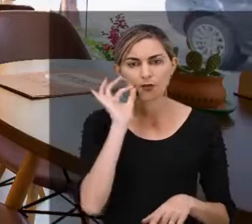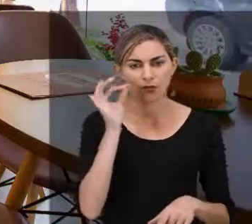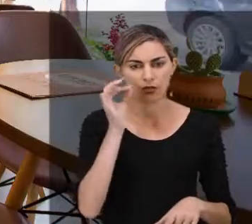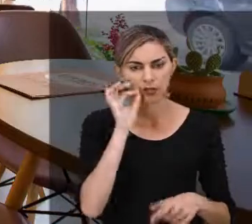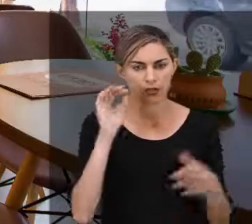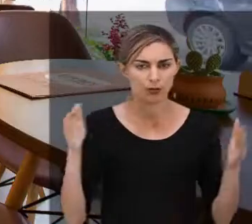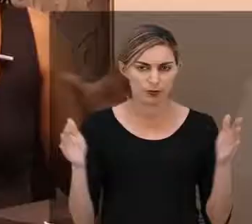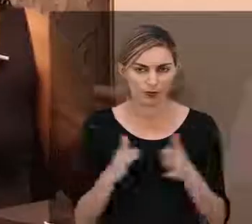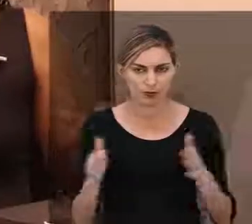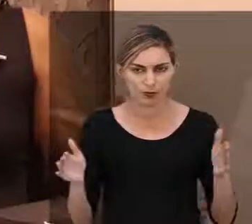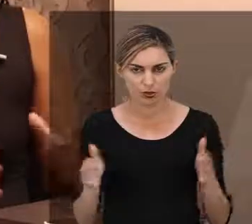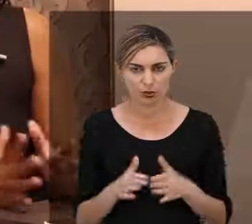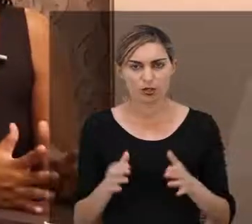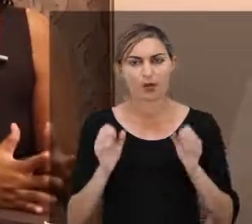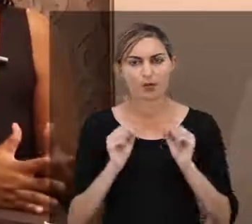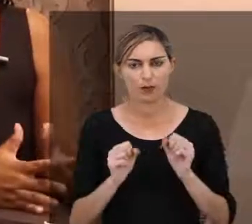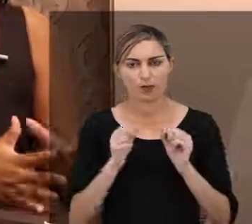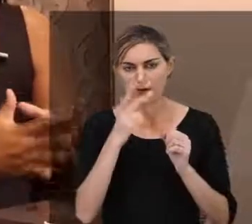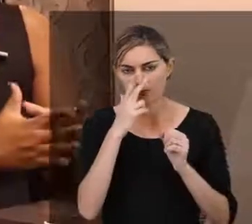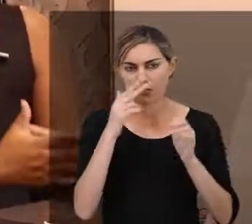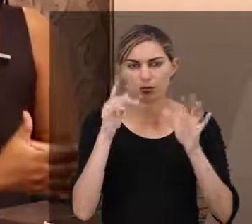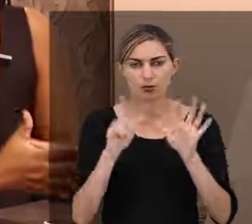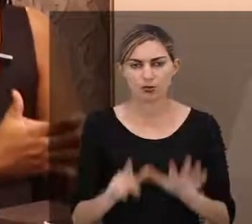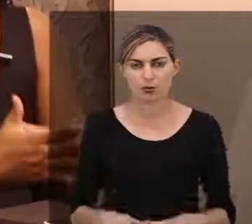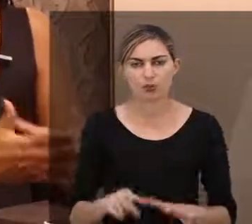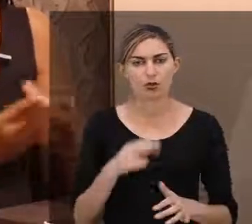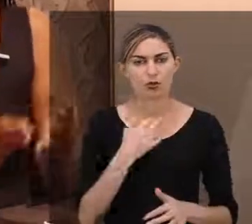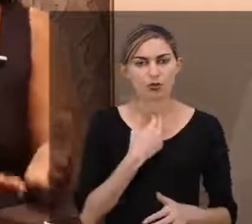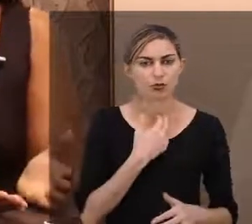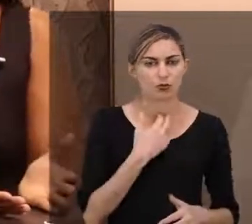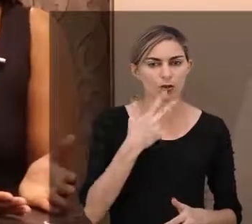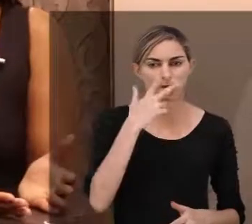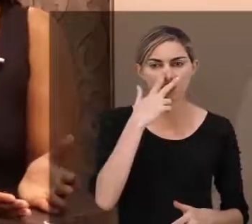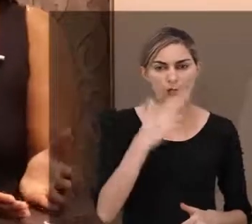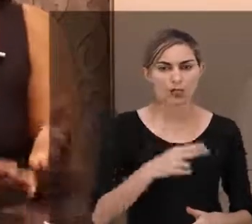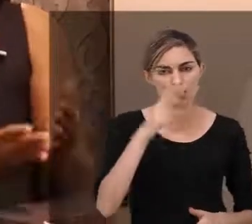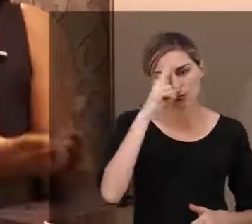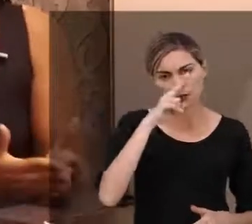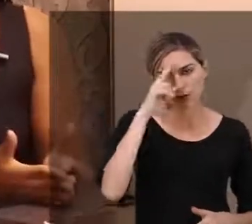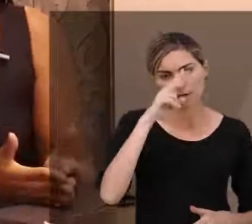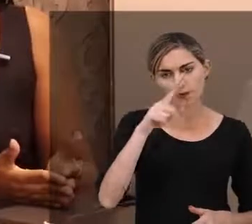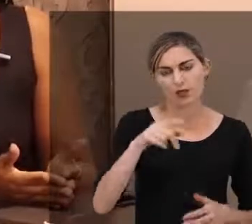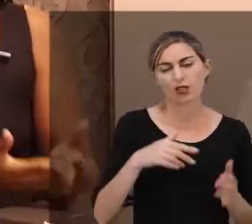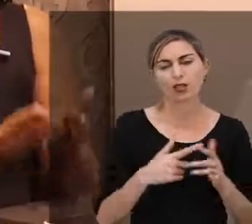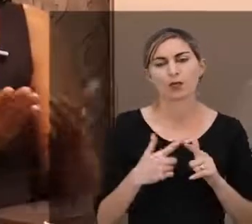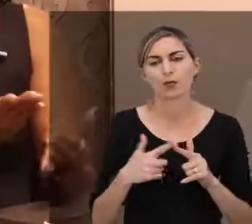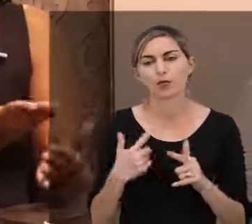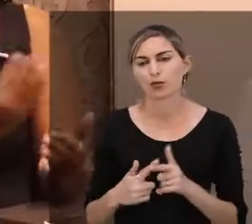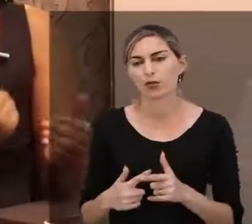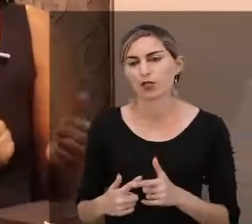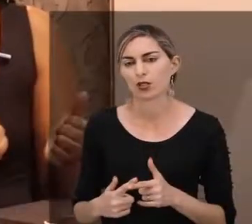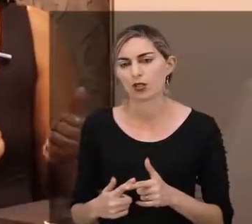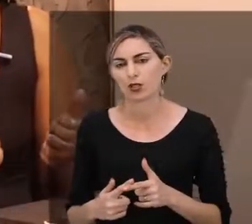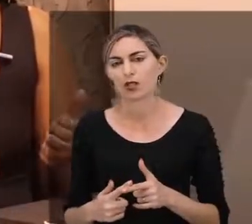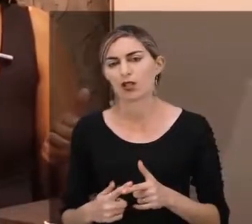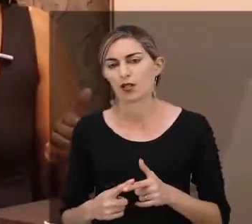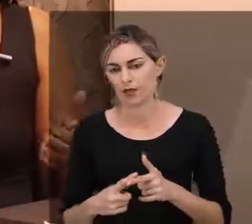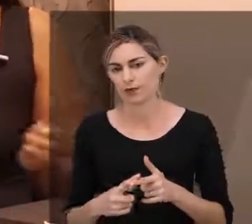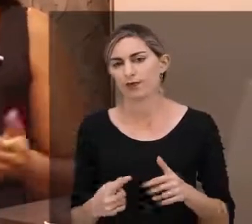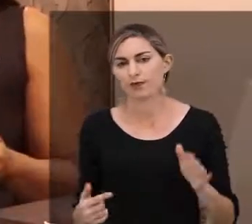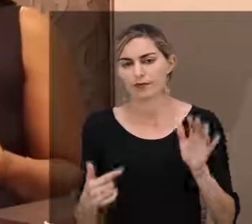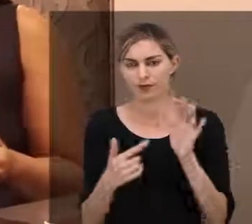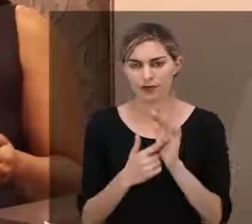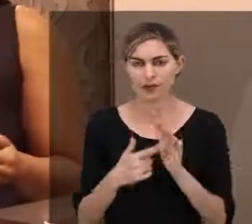muito pequenininha, pode ficar no mesmo lugar, mas não pode ter a mesma lembrança. Até porque atinge aquilo